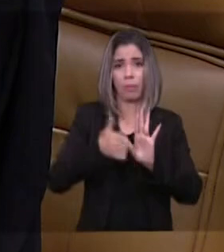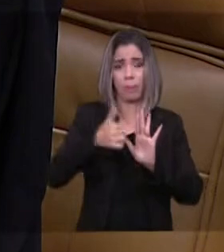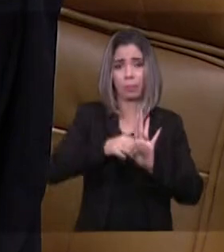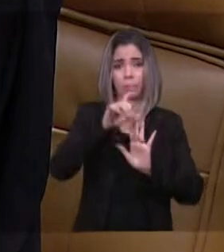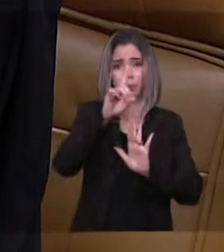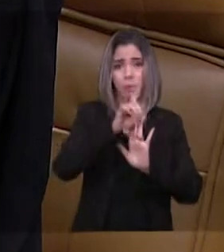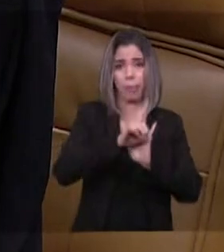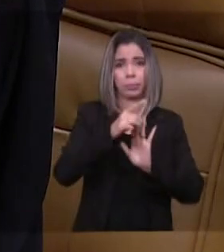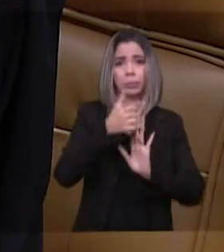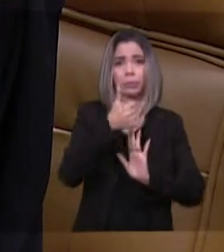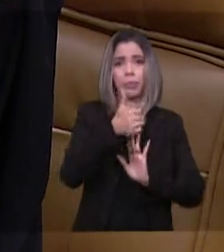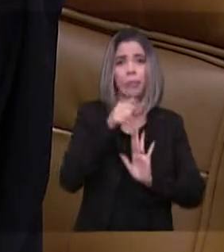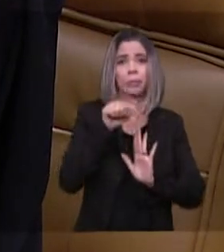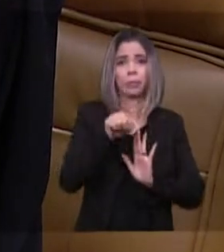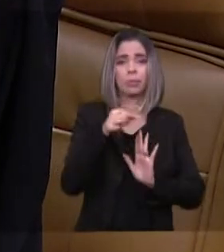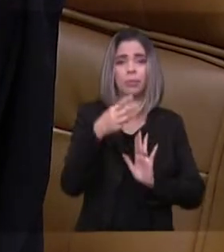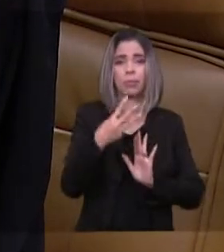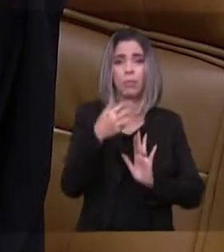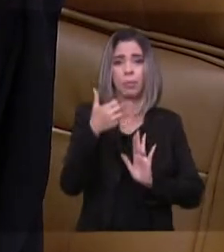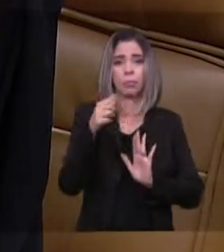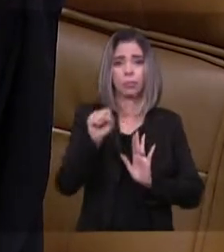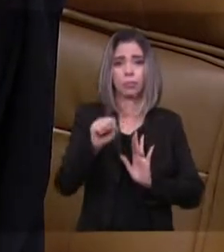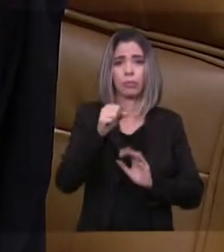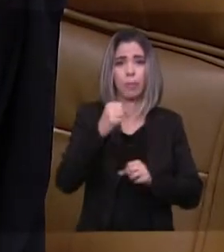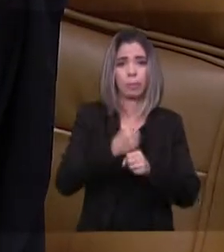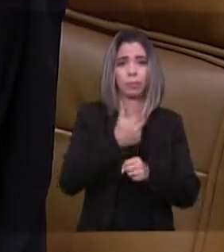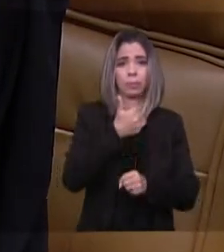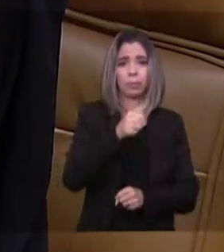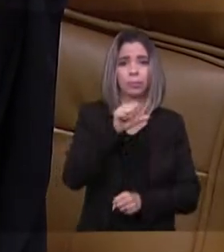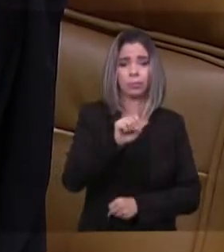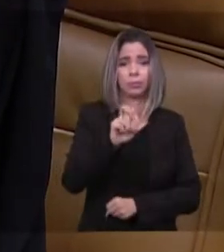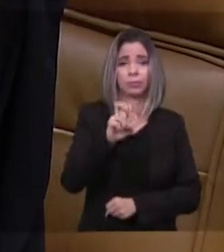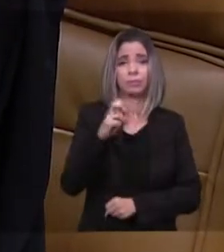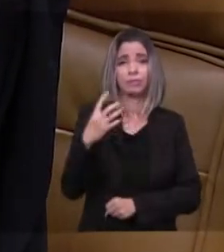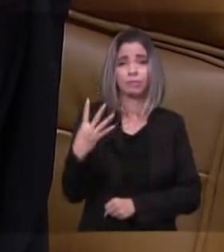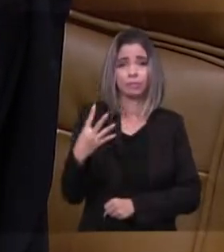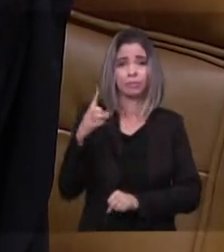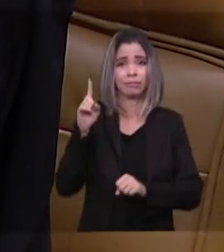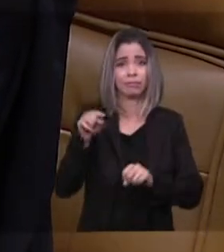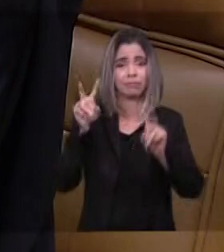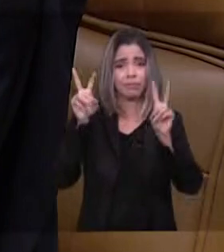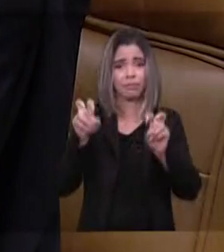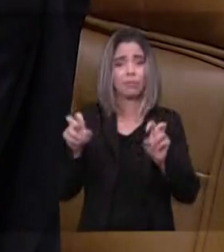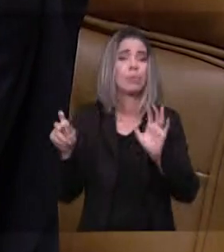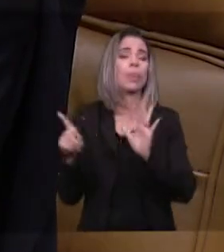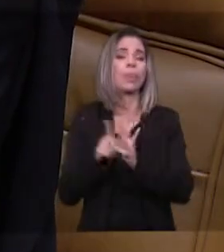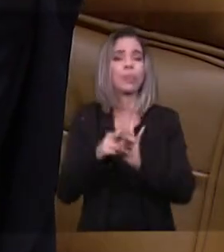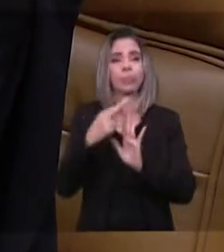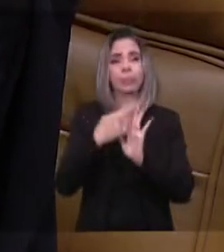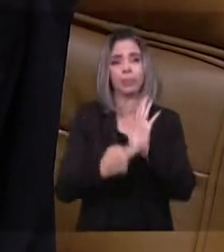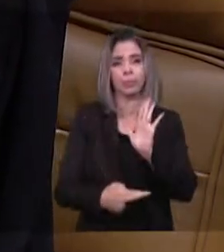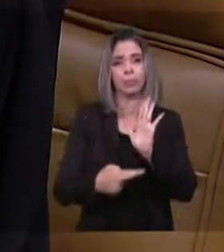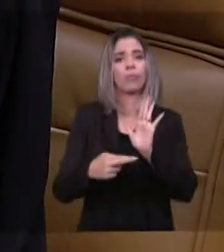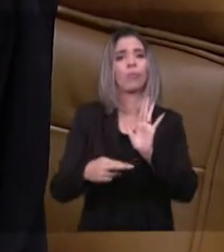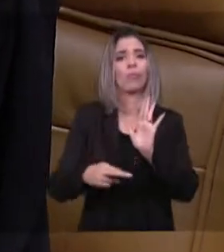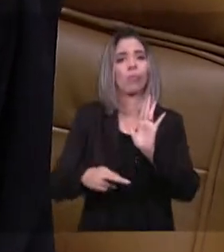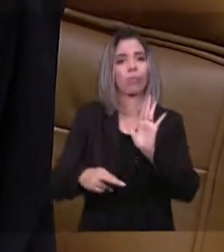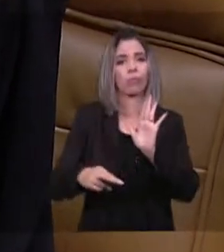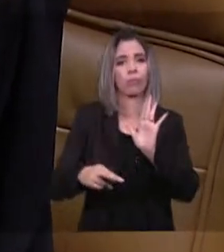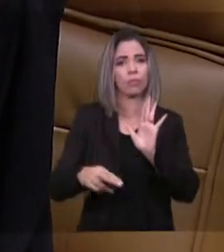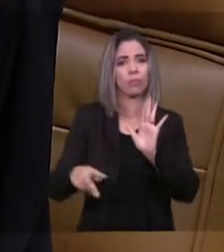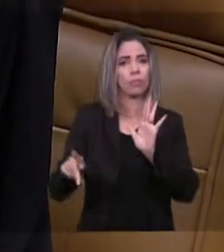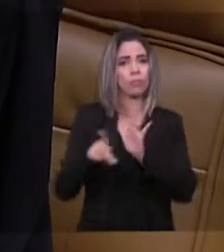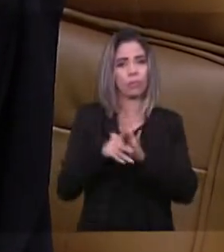Decreto 1318, de 1854, que tratou da regulamentação da Lei de Terras